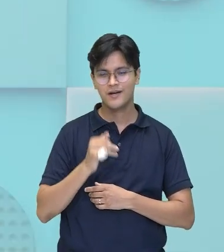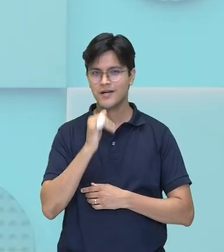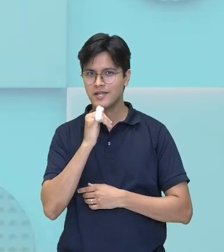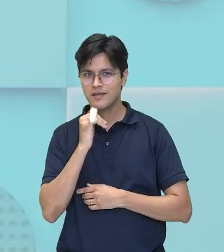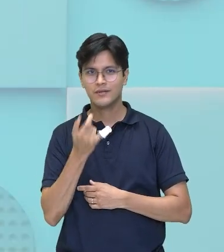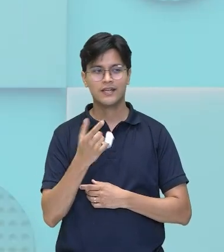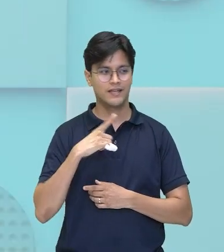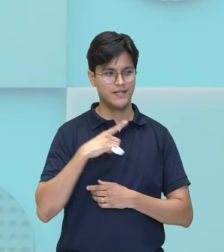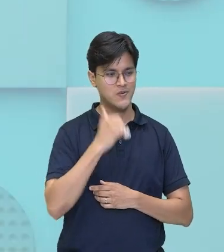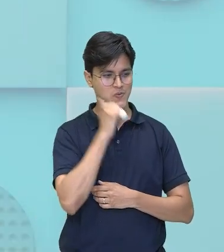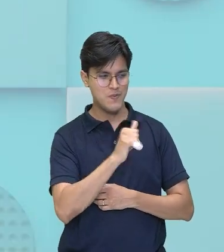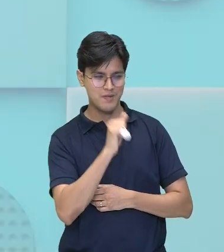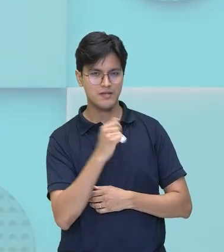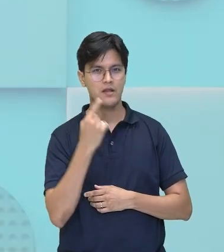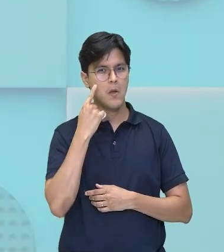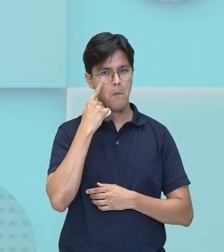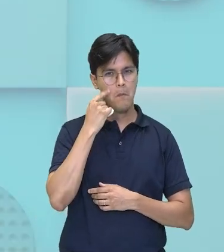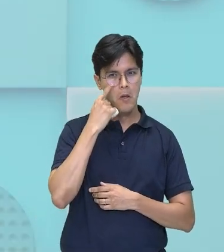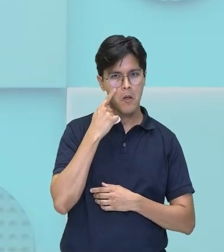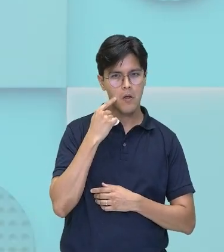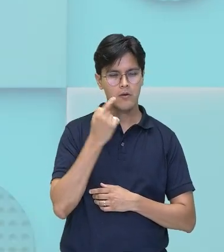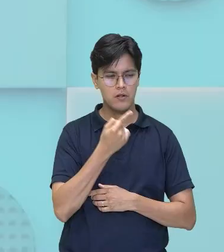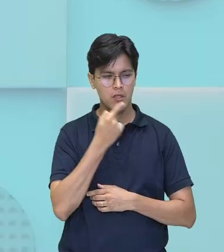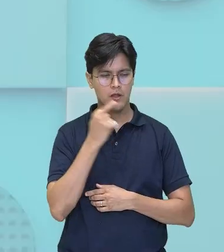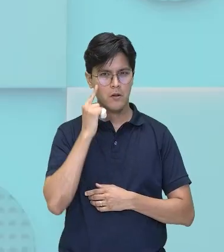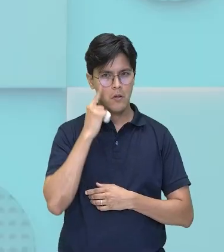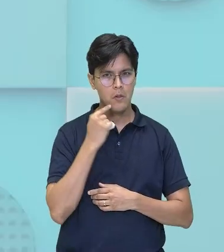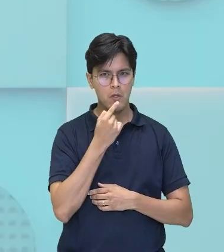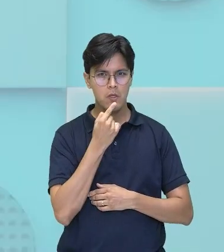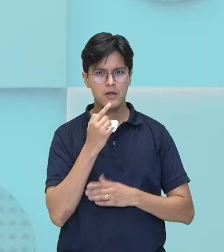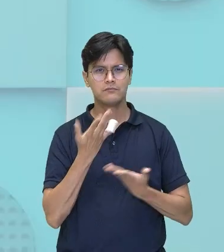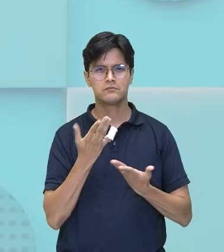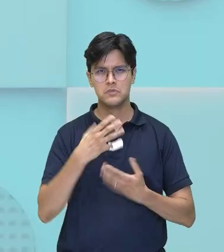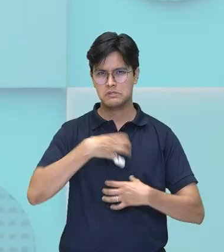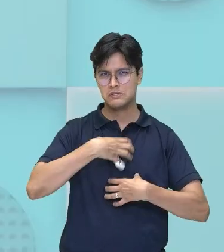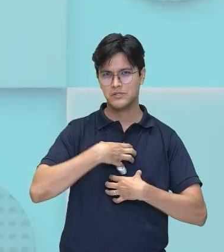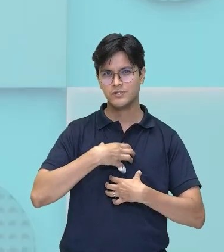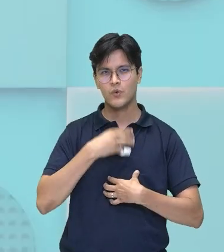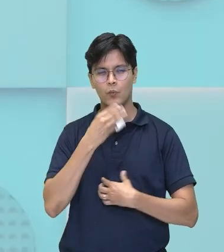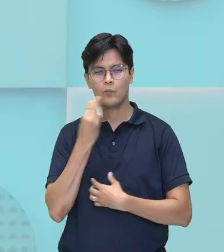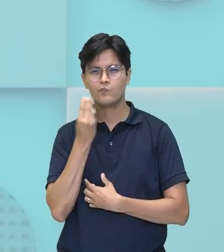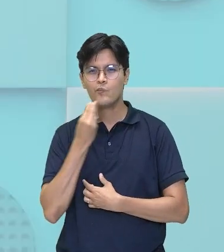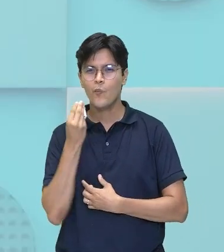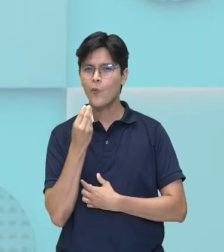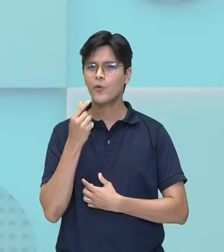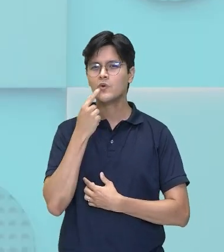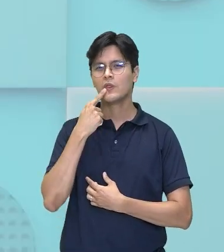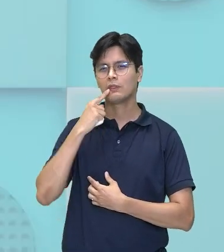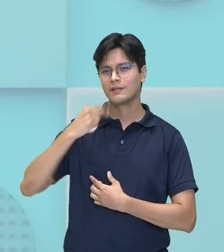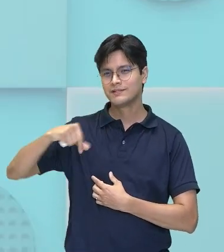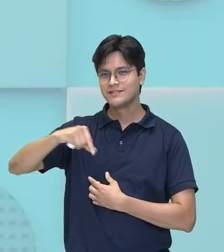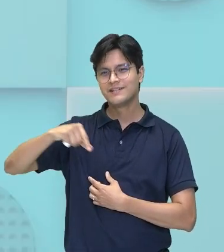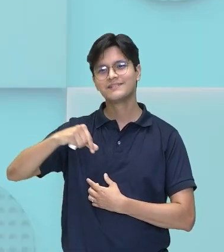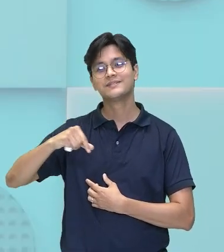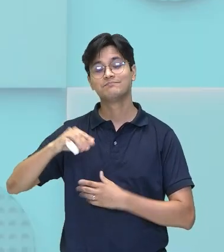perceber que ele é salgado. Então, quando ele fala mar salgado, ele está intensificando, dizendo que esse mar está mais salgado